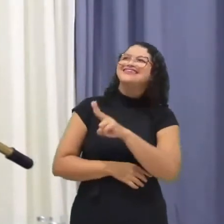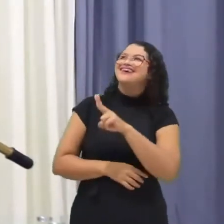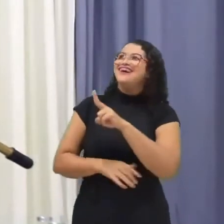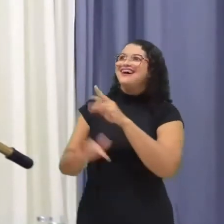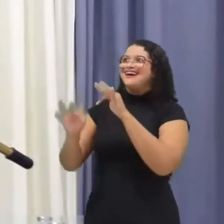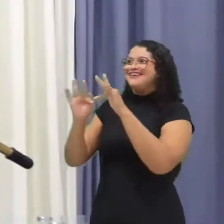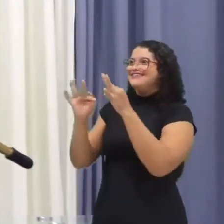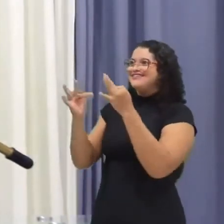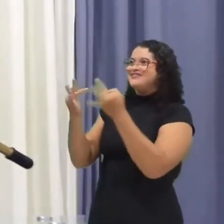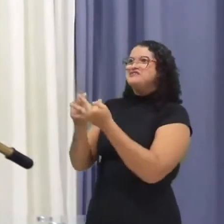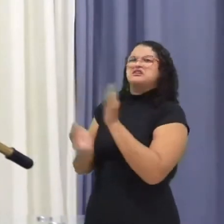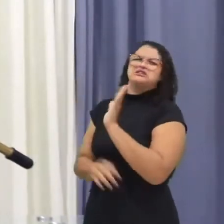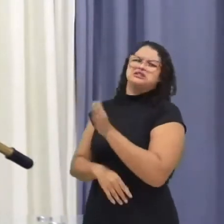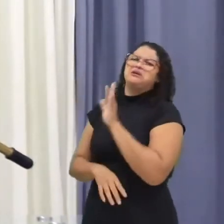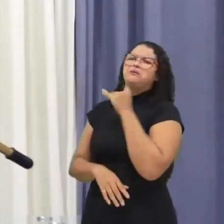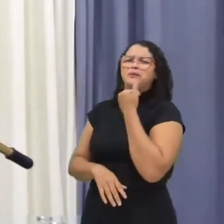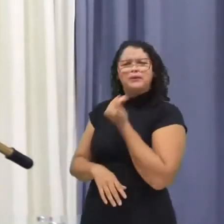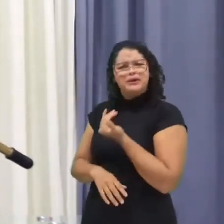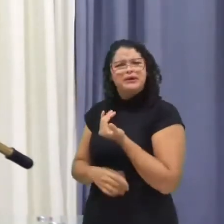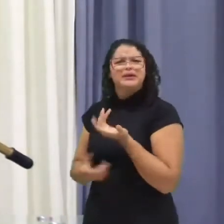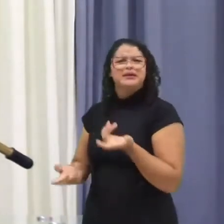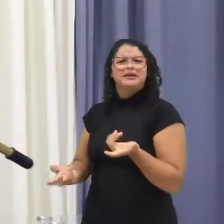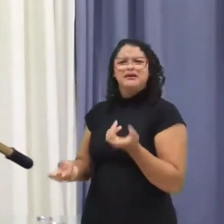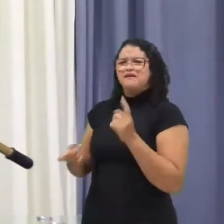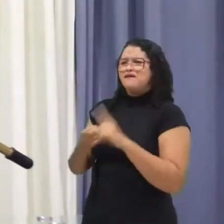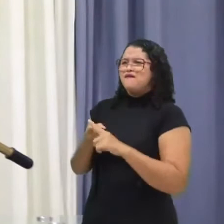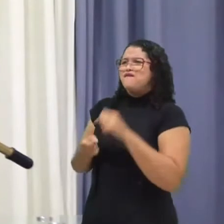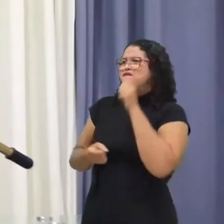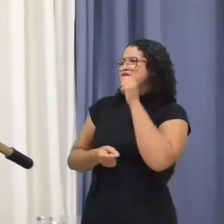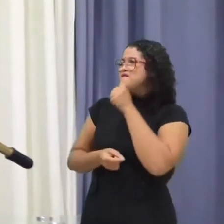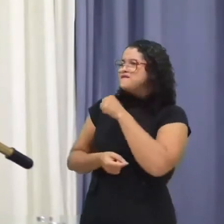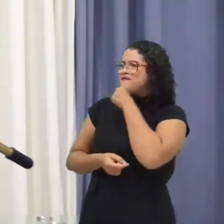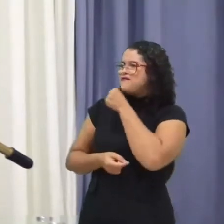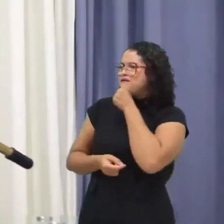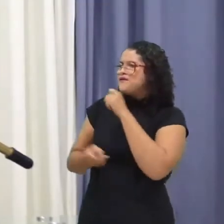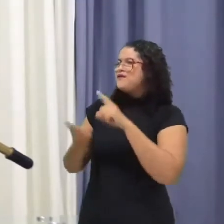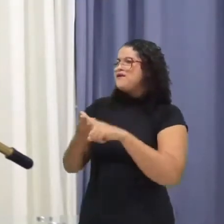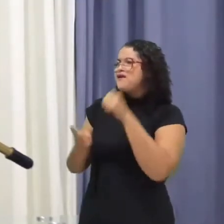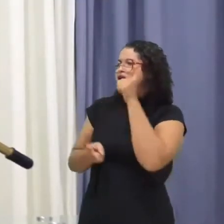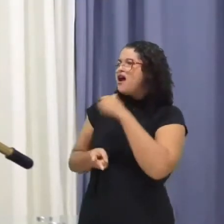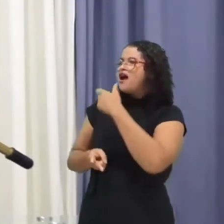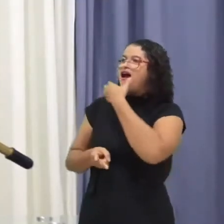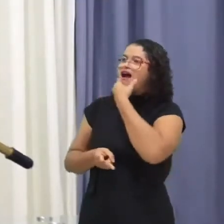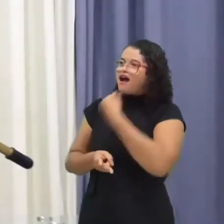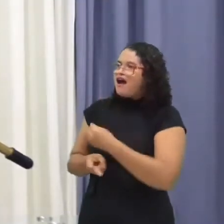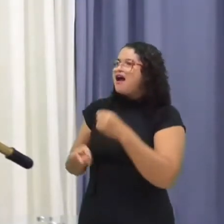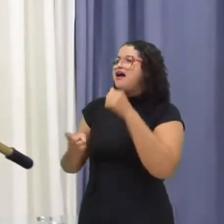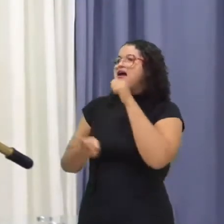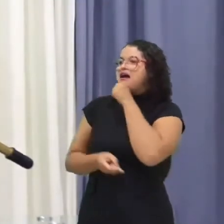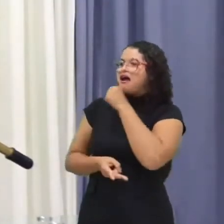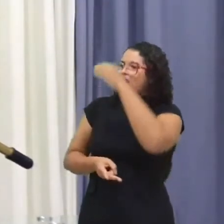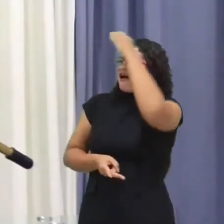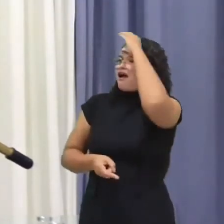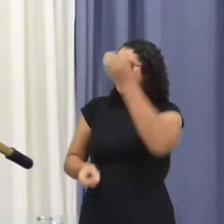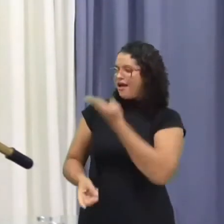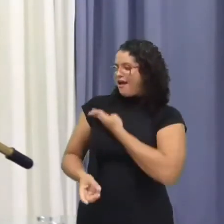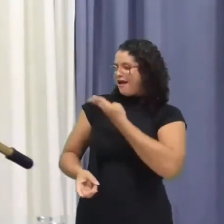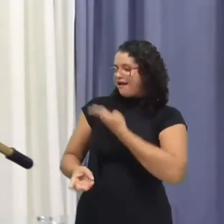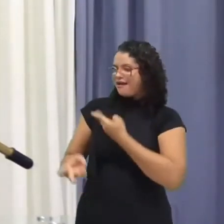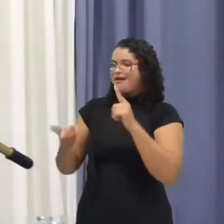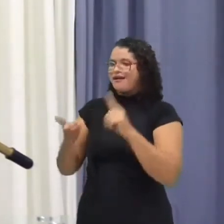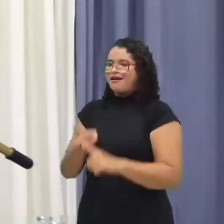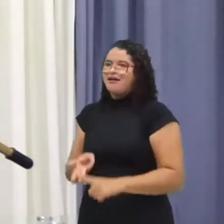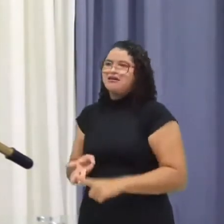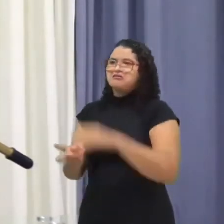que já passaram para a eternidade, seu vovô, sua vovó, seu pai ou sua mãe, aquele tio, aquele amigo, aquele parente